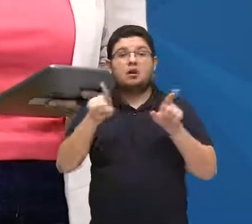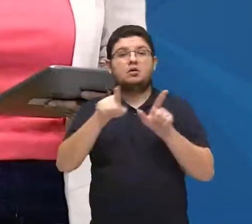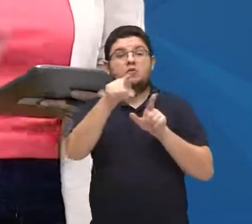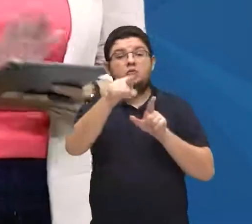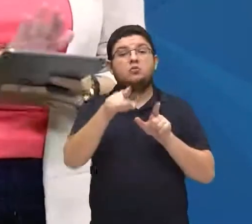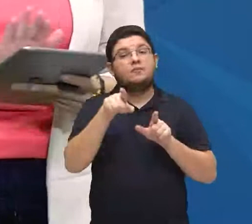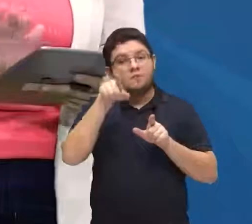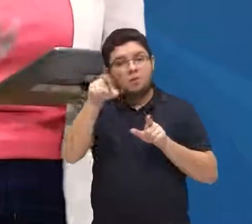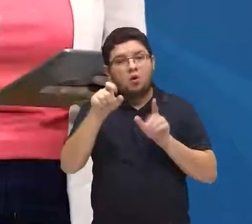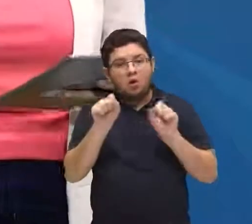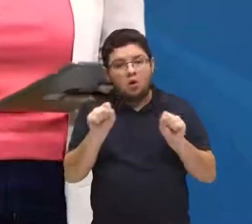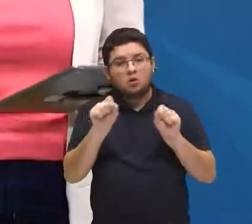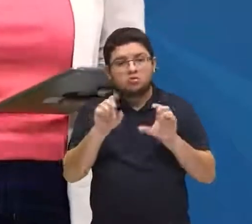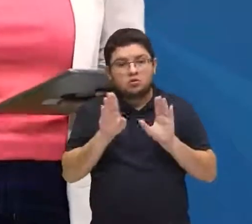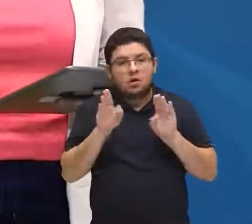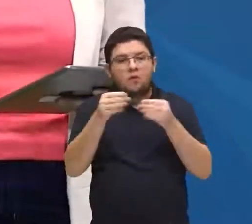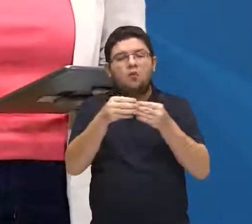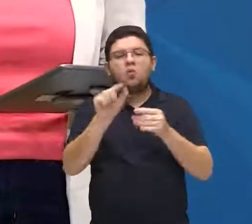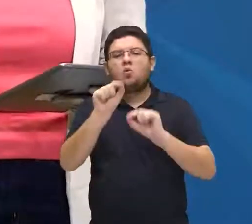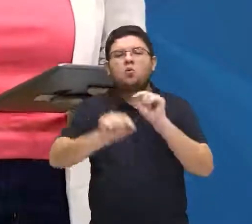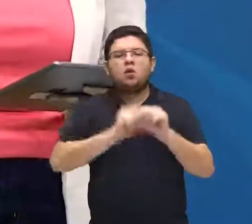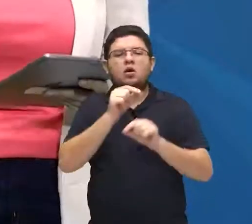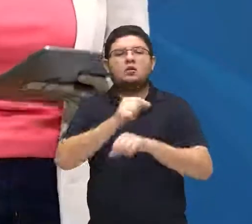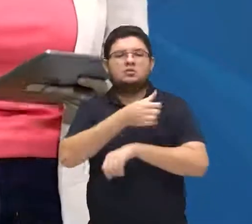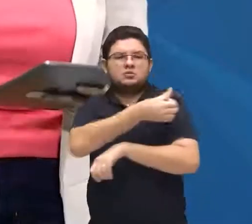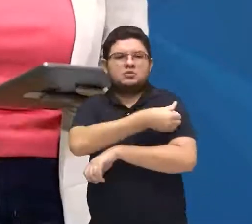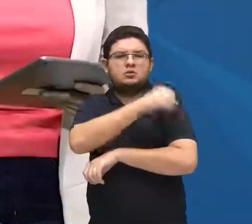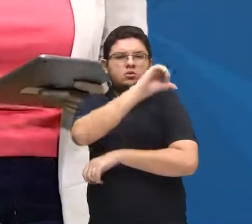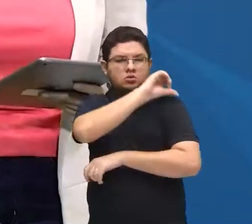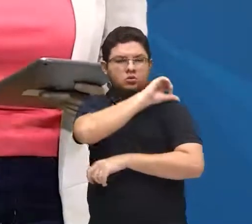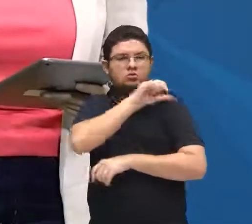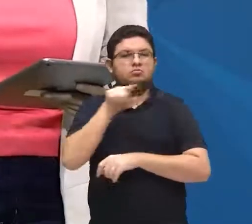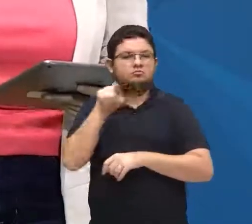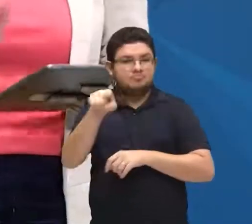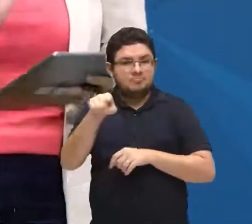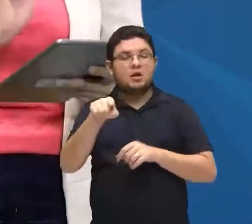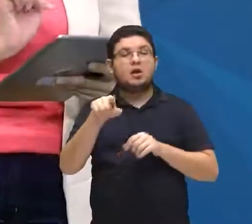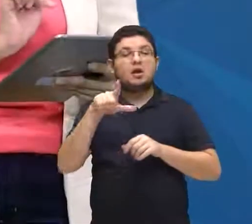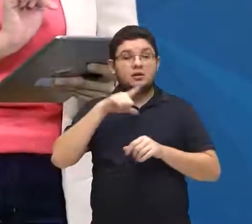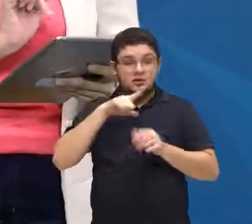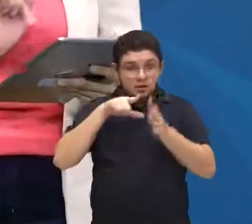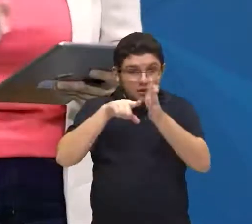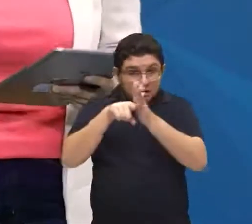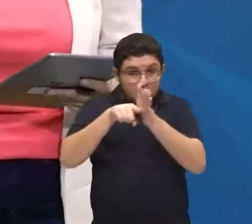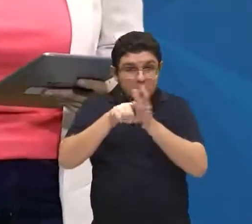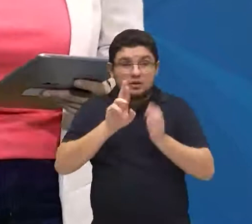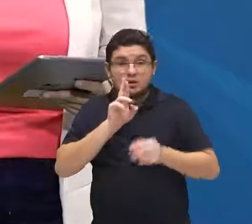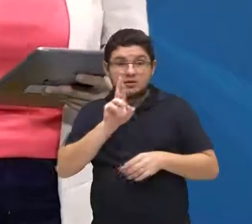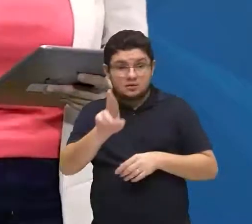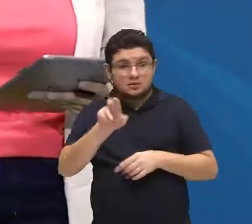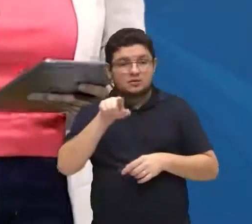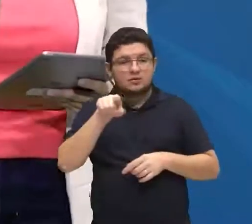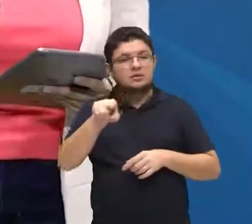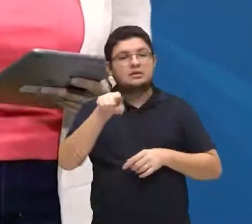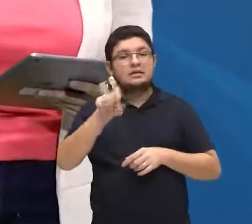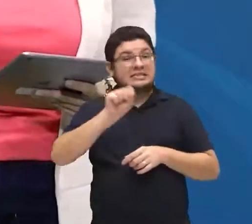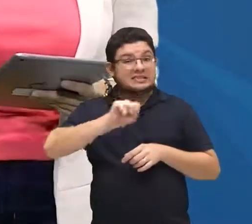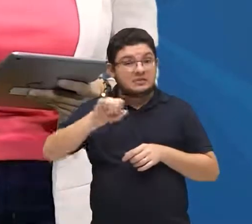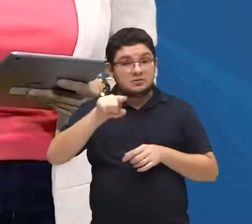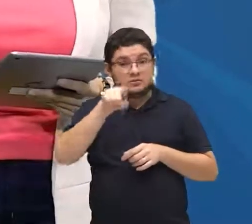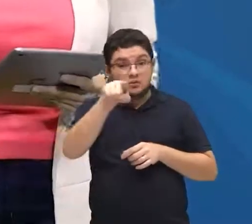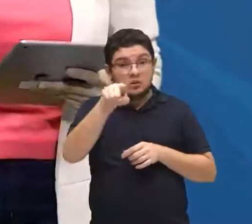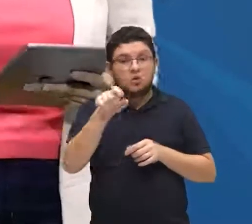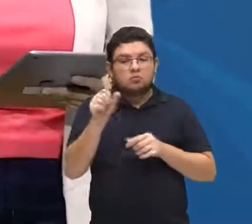Ensino Fundamental, a transmissão é a mesma, tá bom? Mas só vai poder participar respondendo ali na nossa tela quem estiver